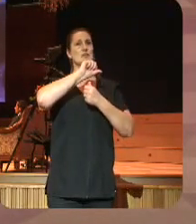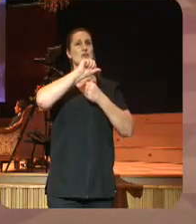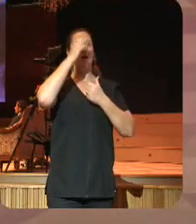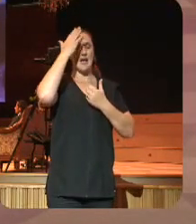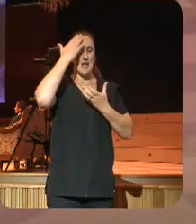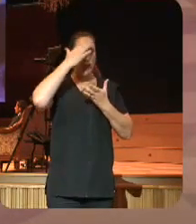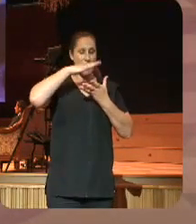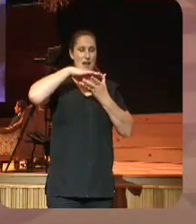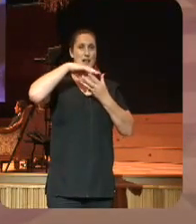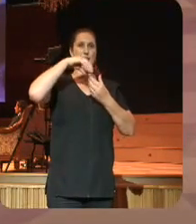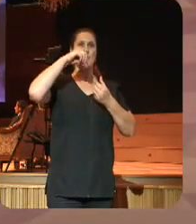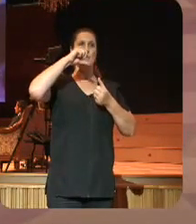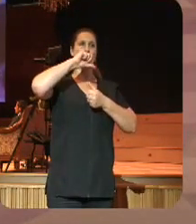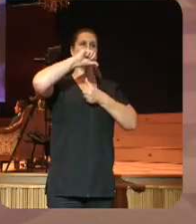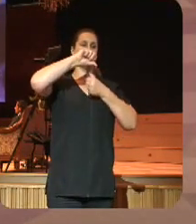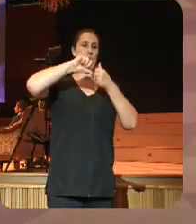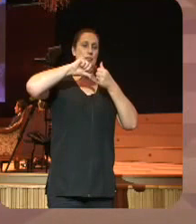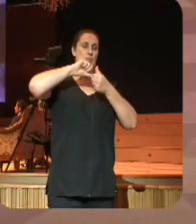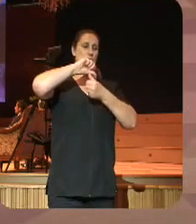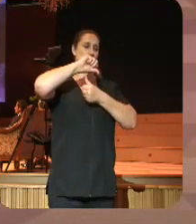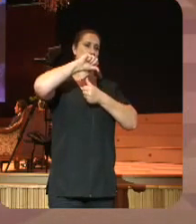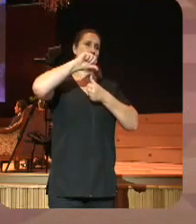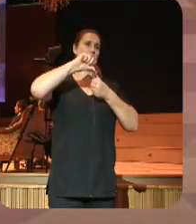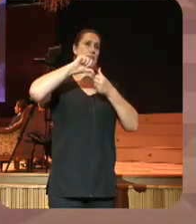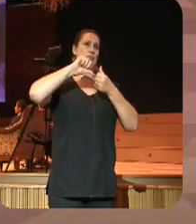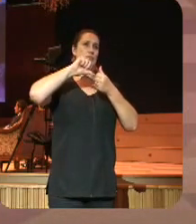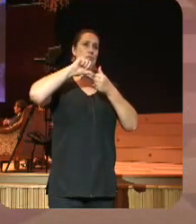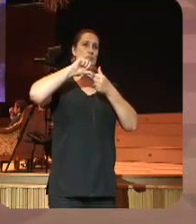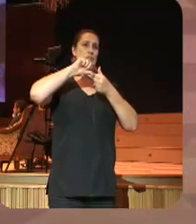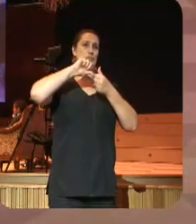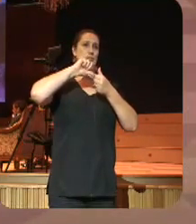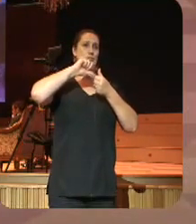dentro da alma para fora do corpo, daqui de dentro para fora.